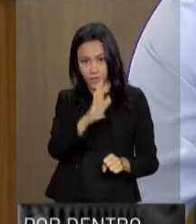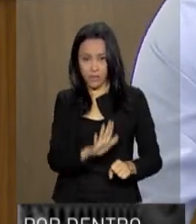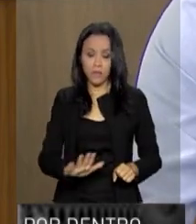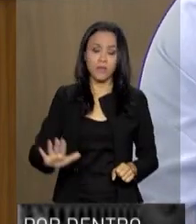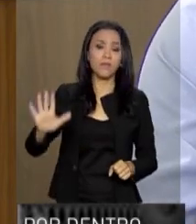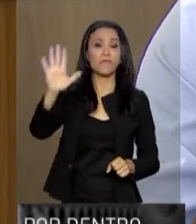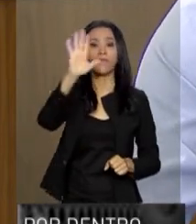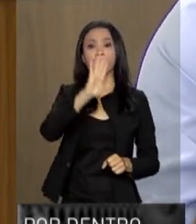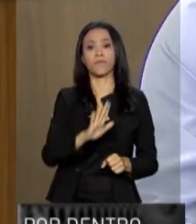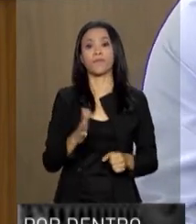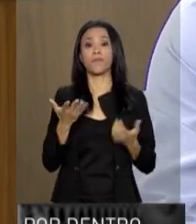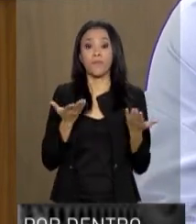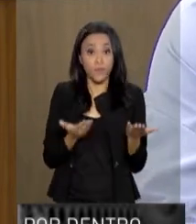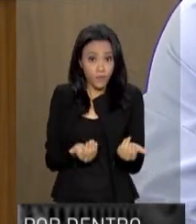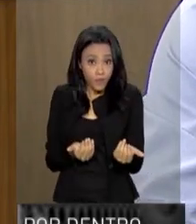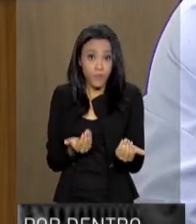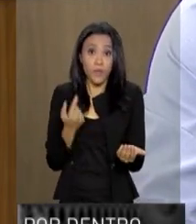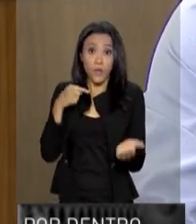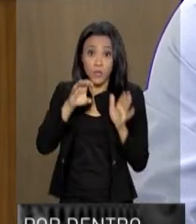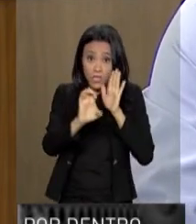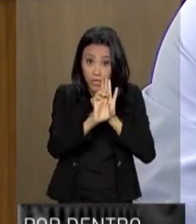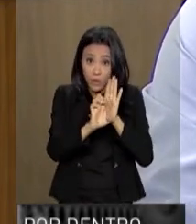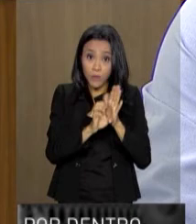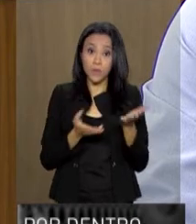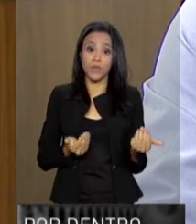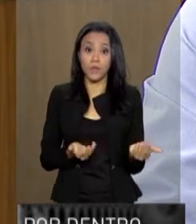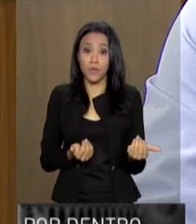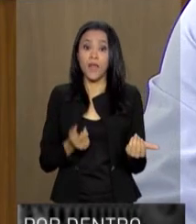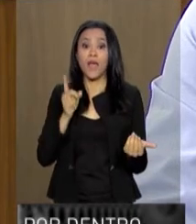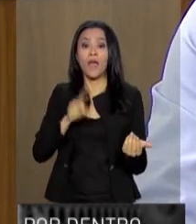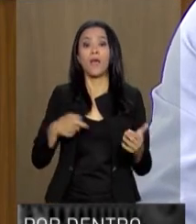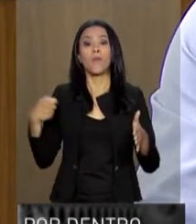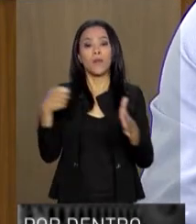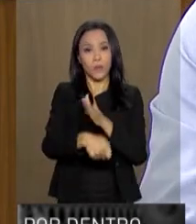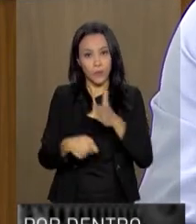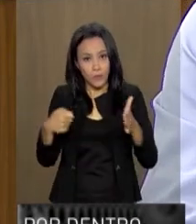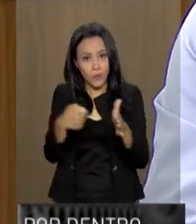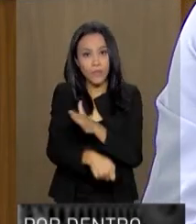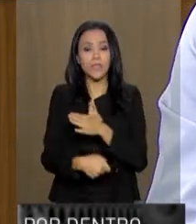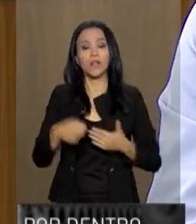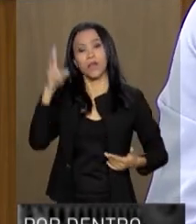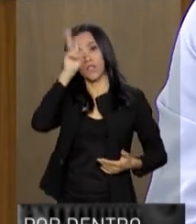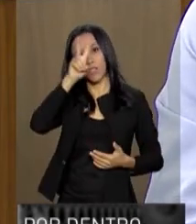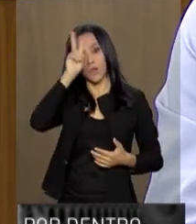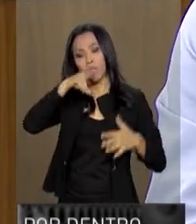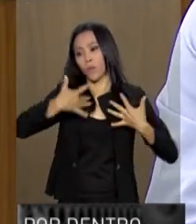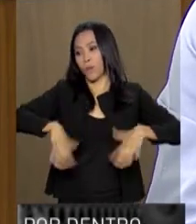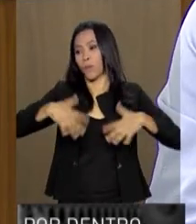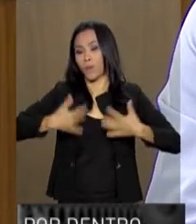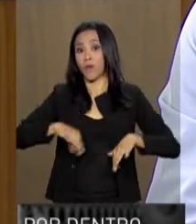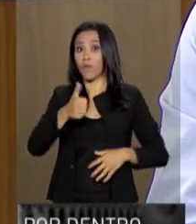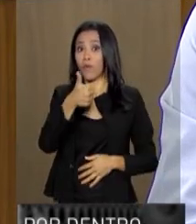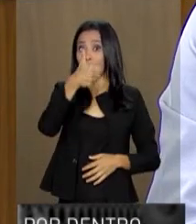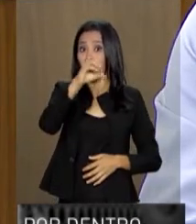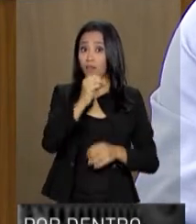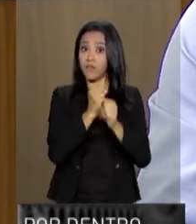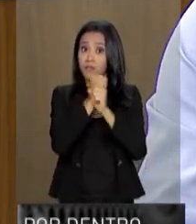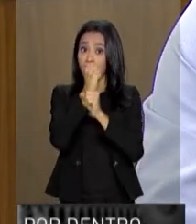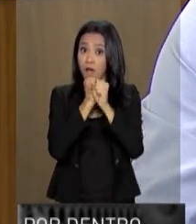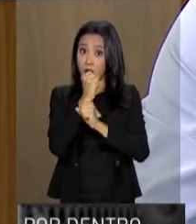o estatuto da juventude é uma luta histórica dos jovens brasileiros que ficou dez anos tramitando no congresso nacional